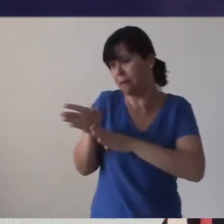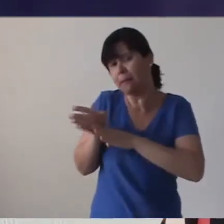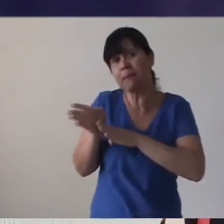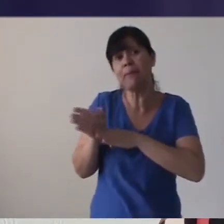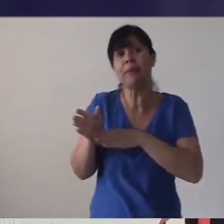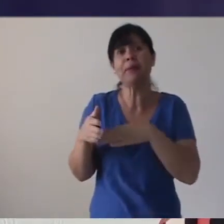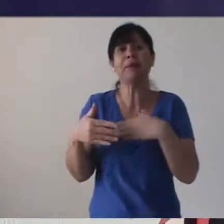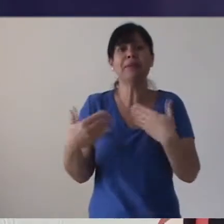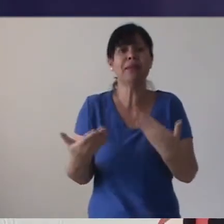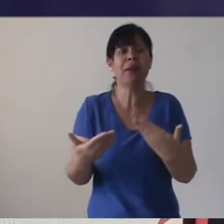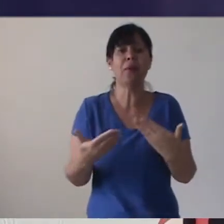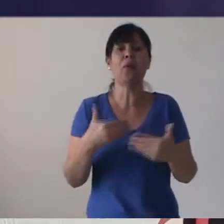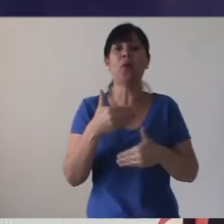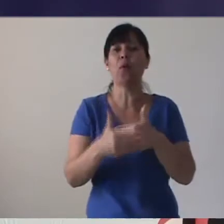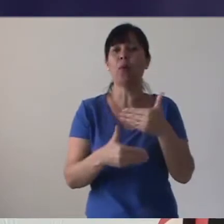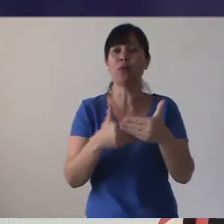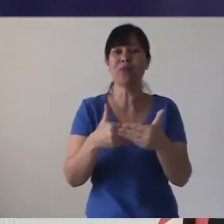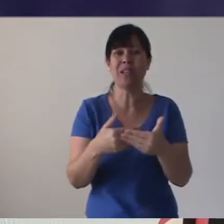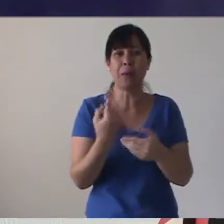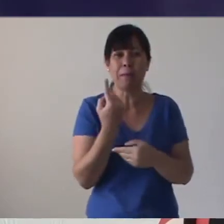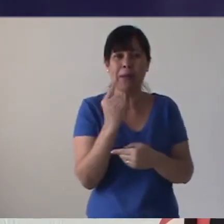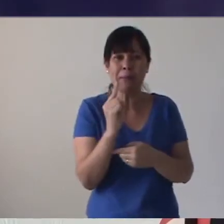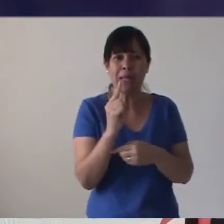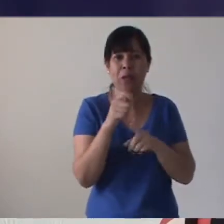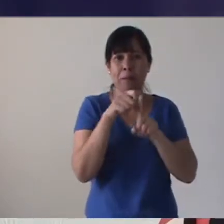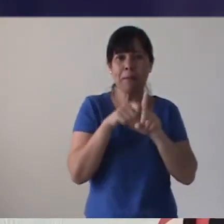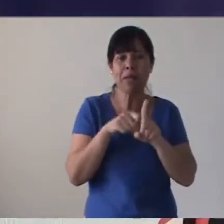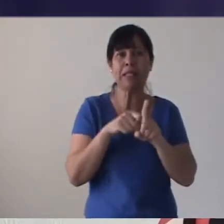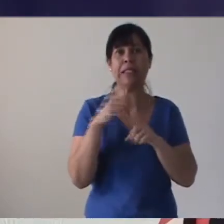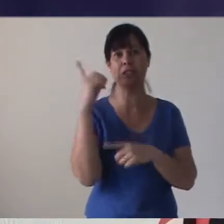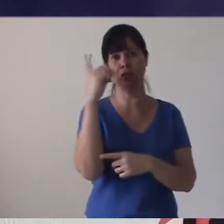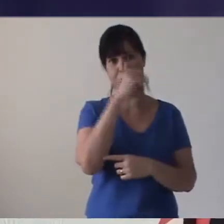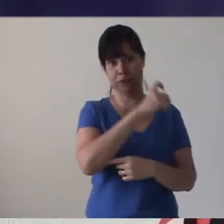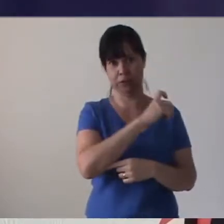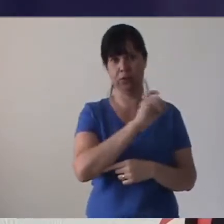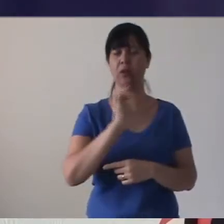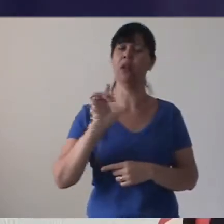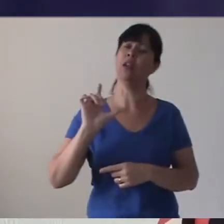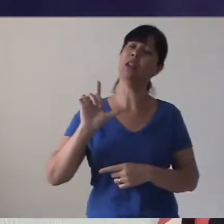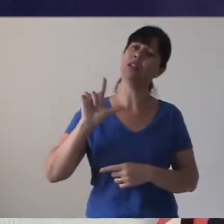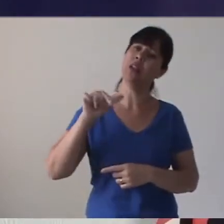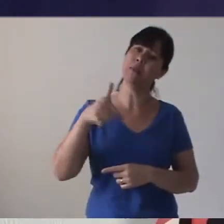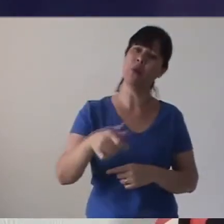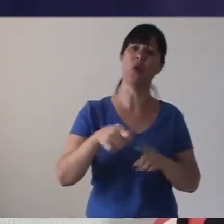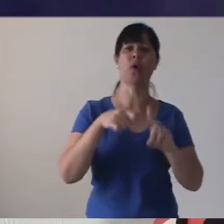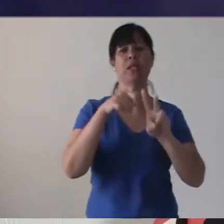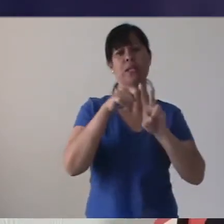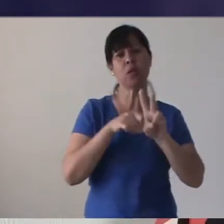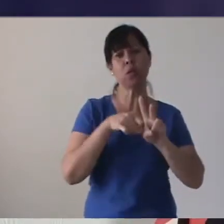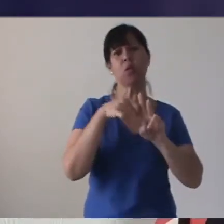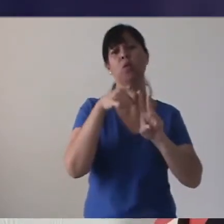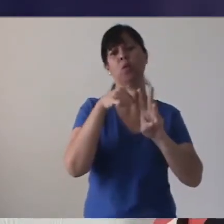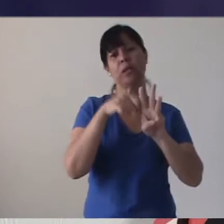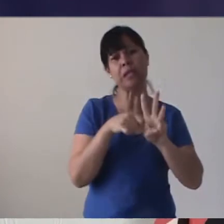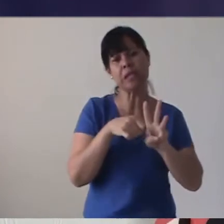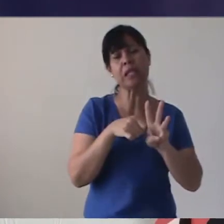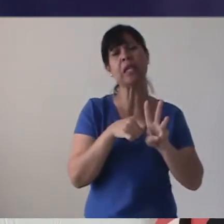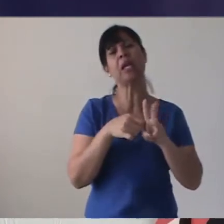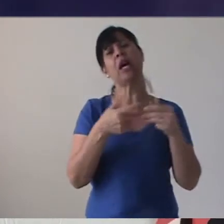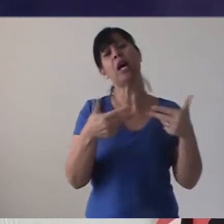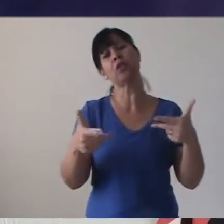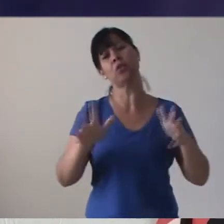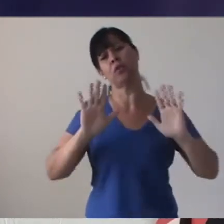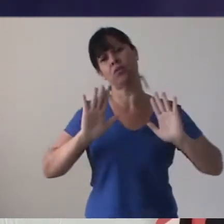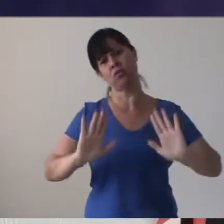Então, o processo ficou difícil no primeiro mês. Após isso, já segundo, terceiro mês, as coisas